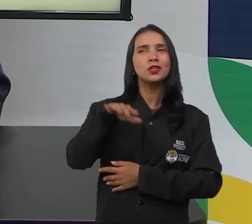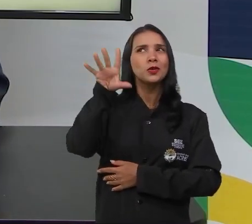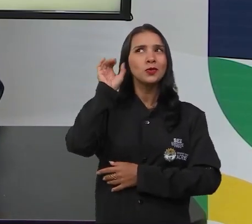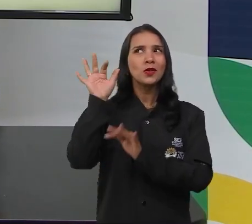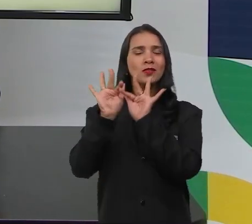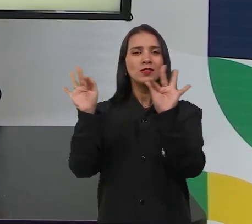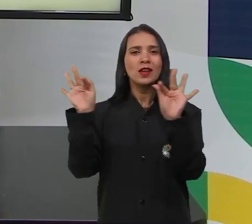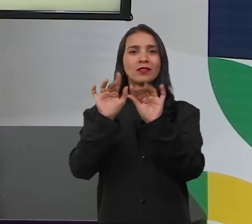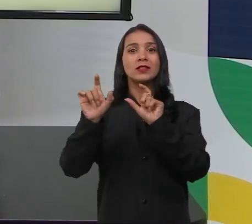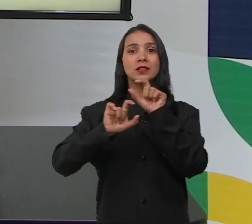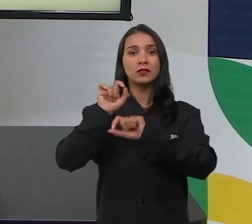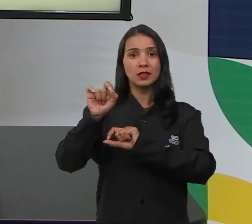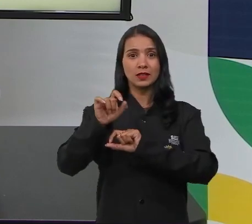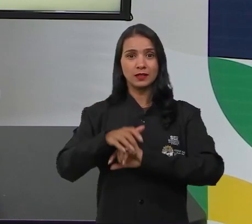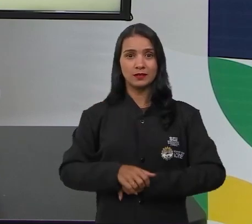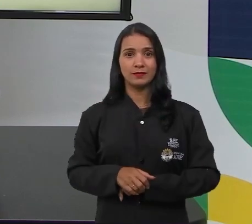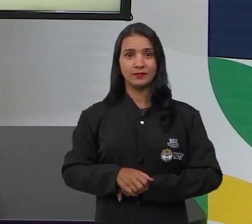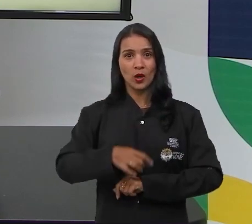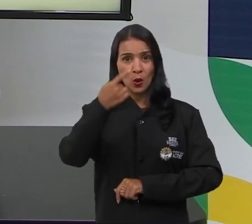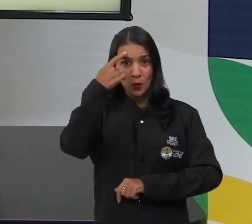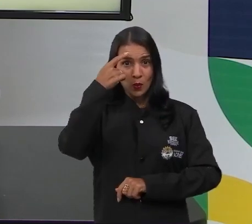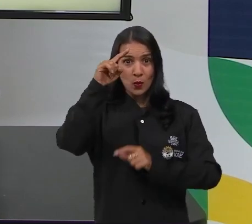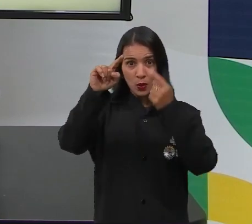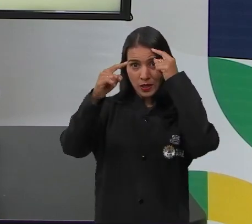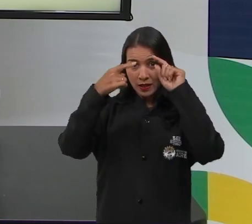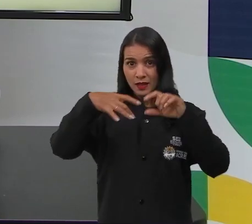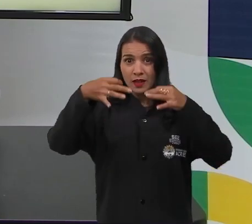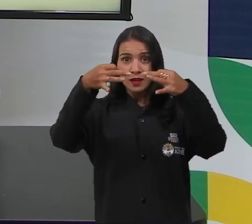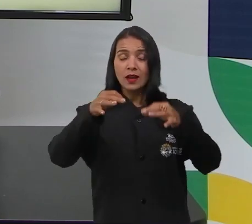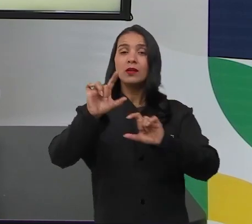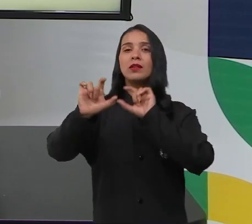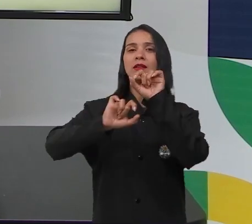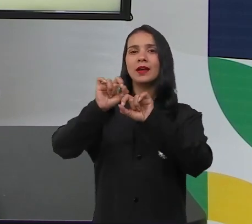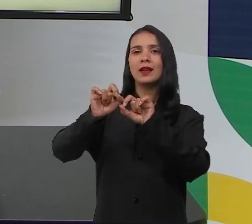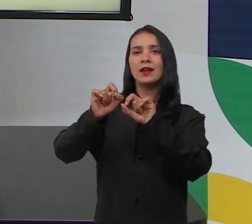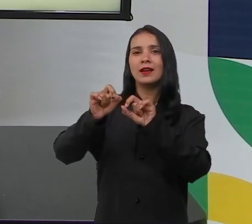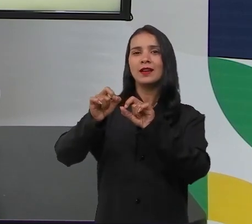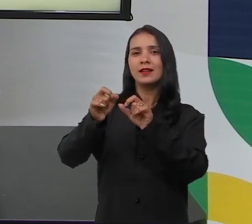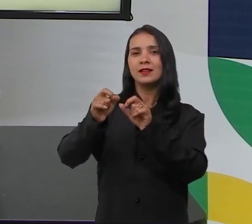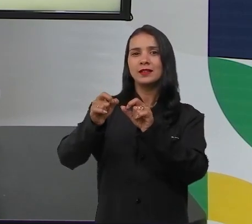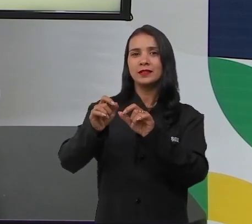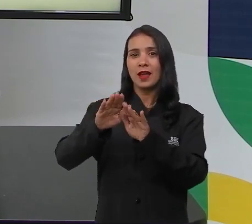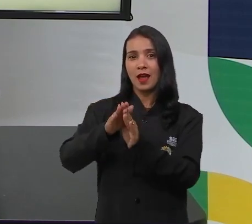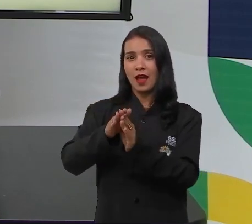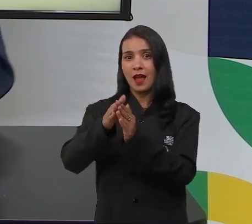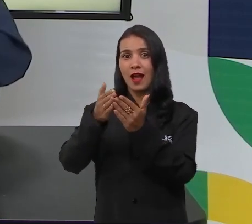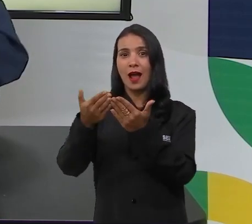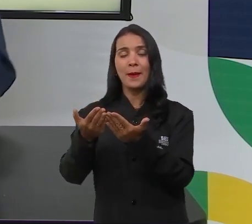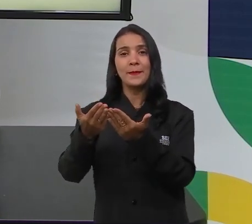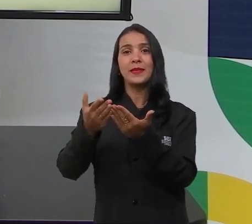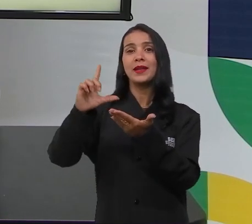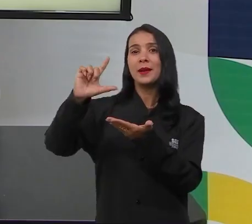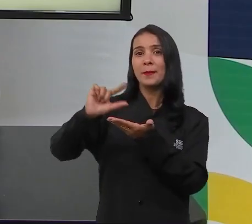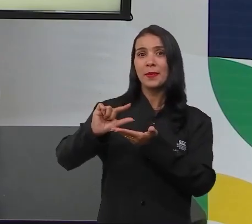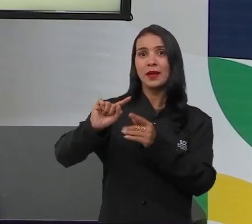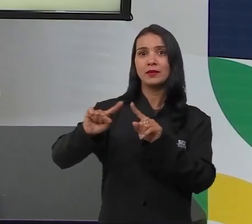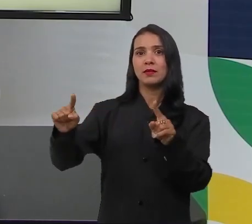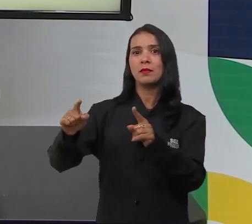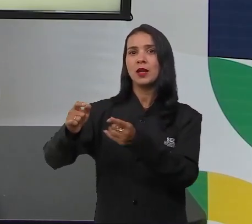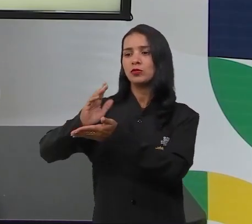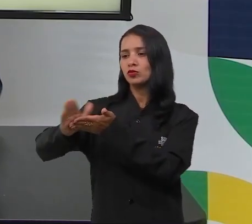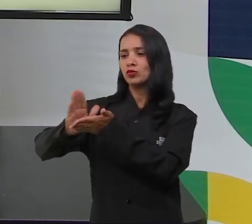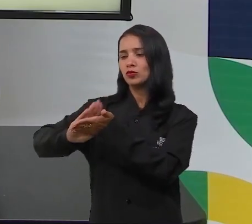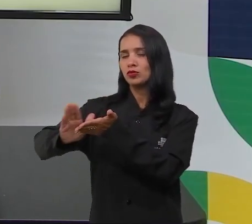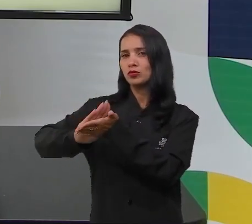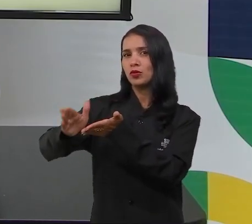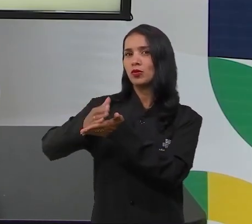legal, que fala assim, que o ideal é a gente abrir menos pacotes e descascar mais frutas, mais legumes, né?